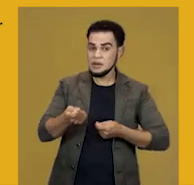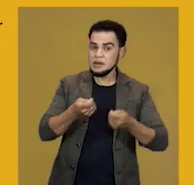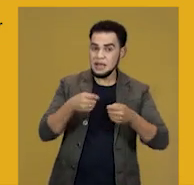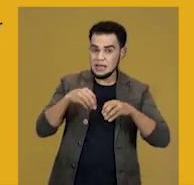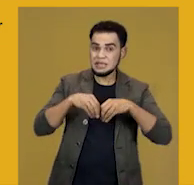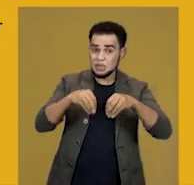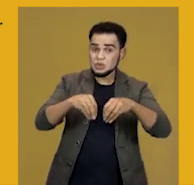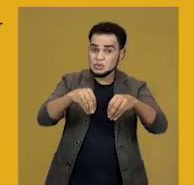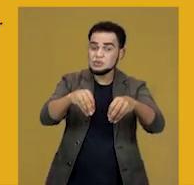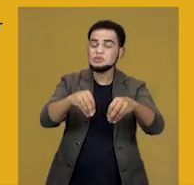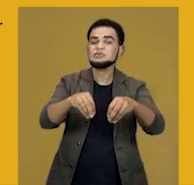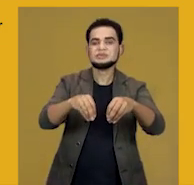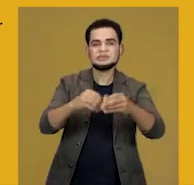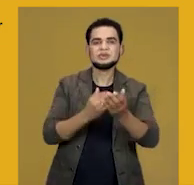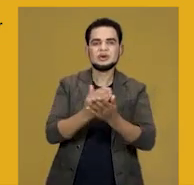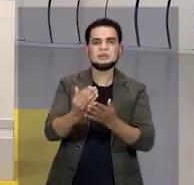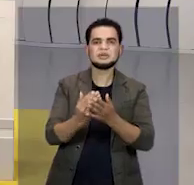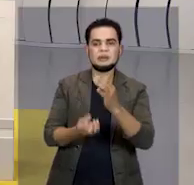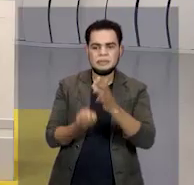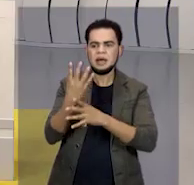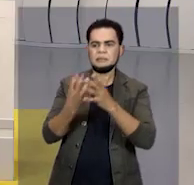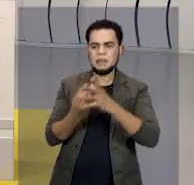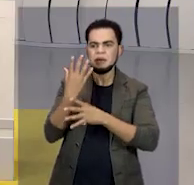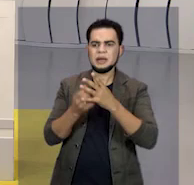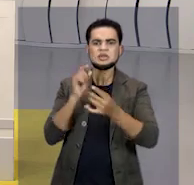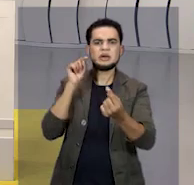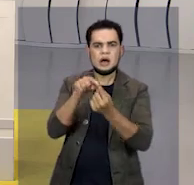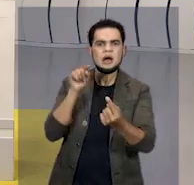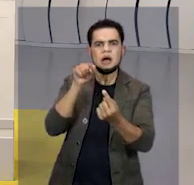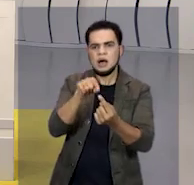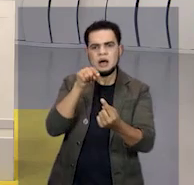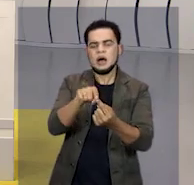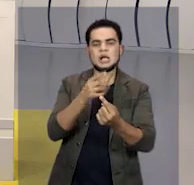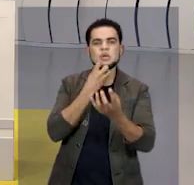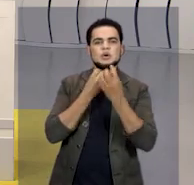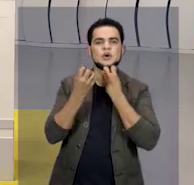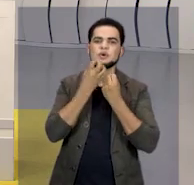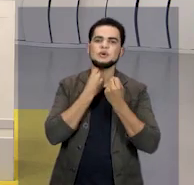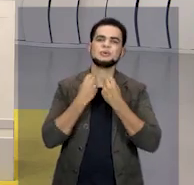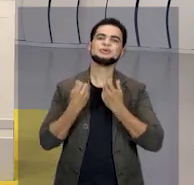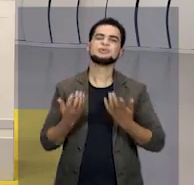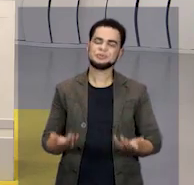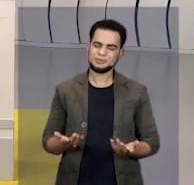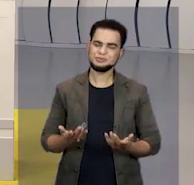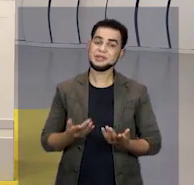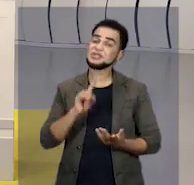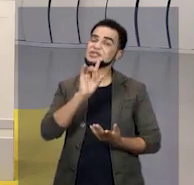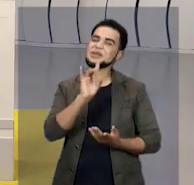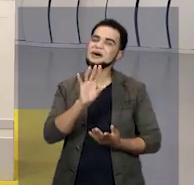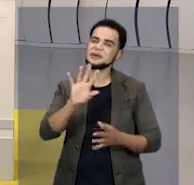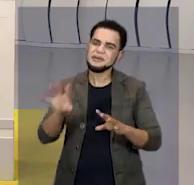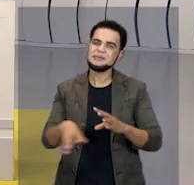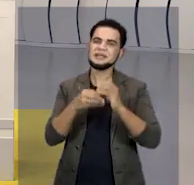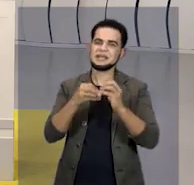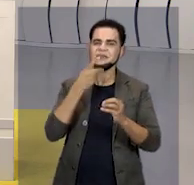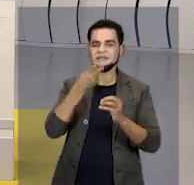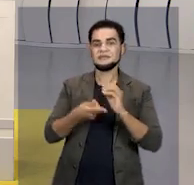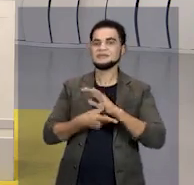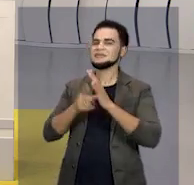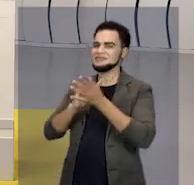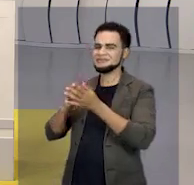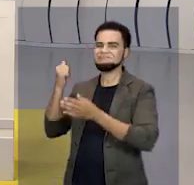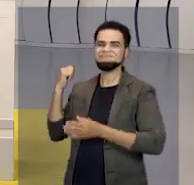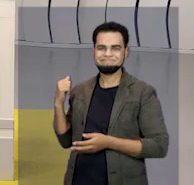produzir mercadorias visando o lucro, né? Então, só para complementar o que já tinha se dito antes, né? Ou seja, você